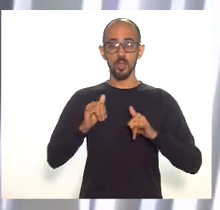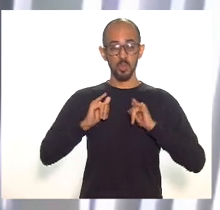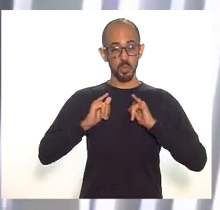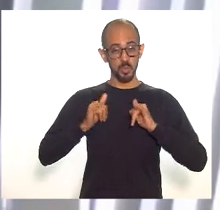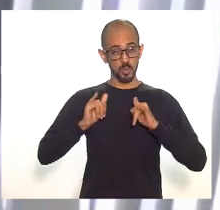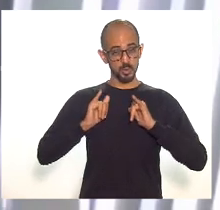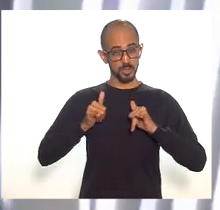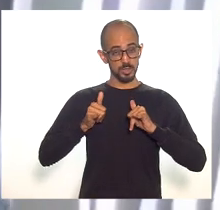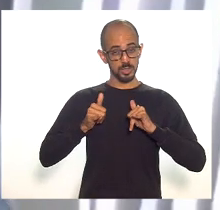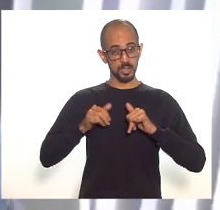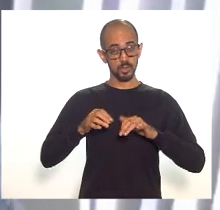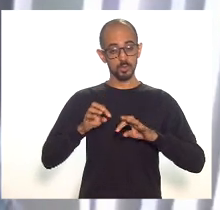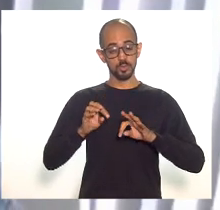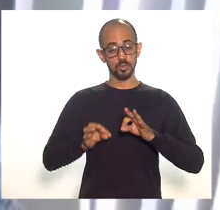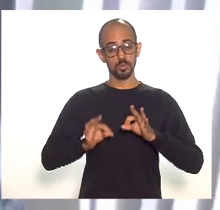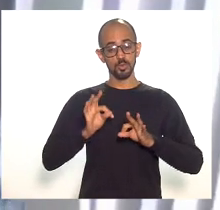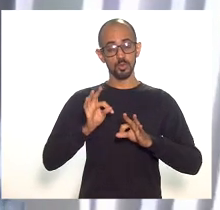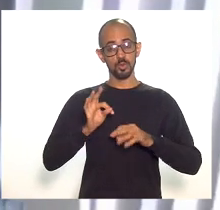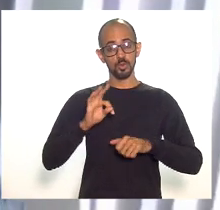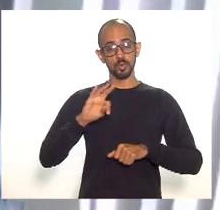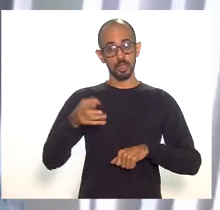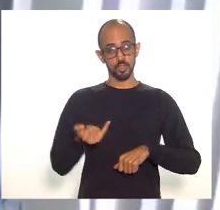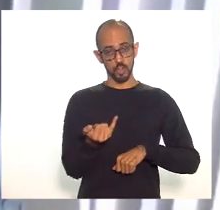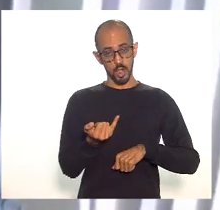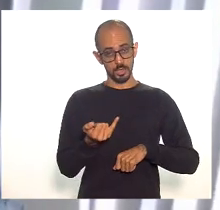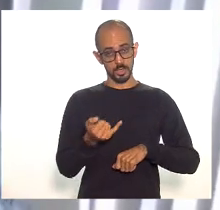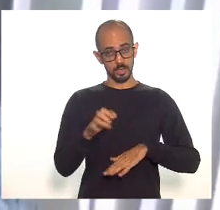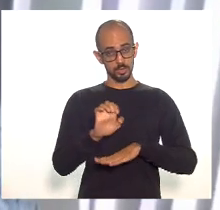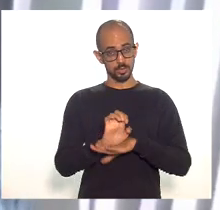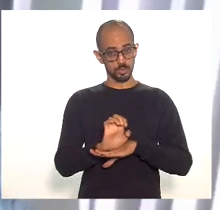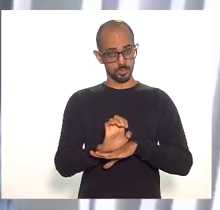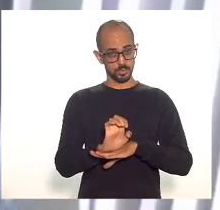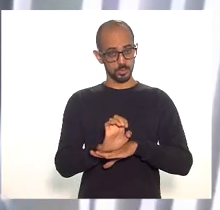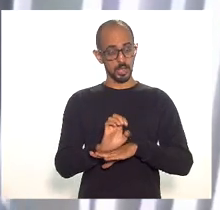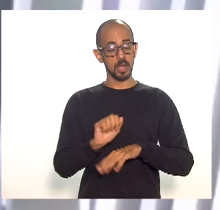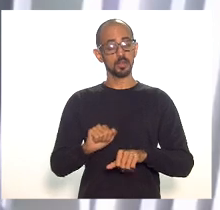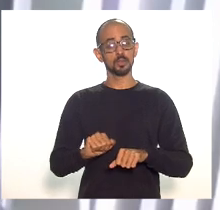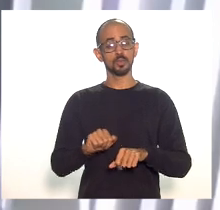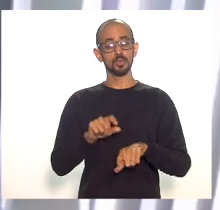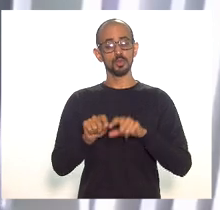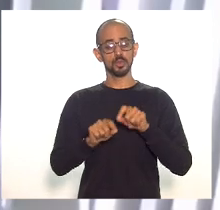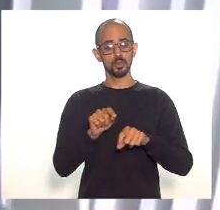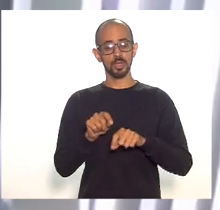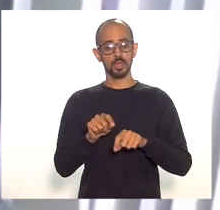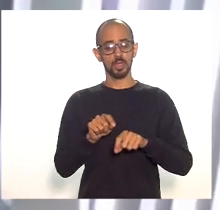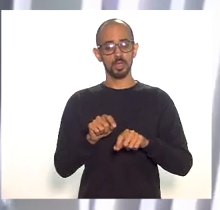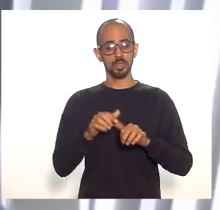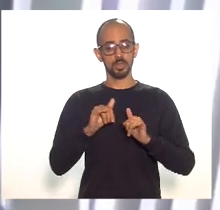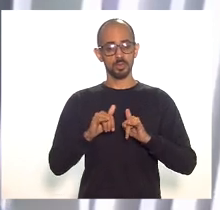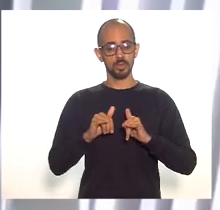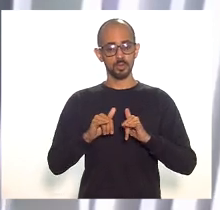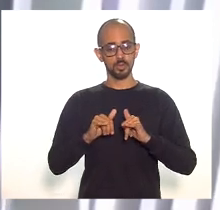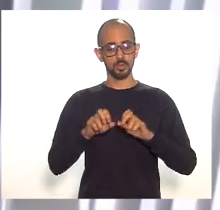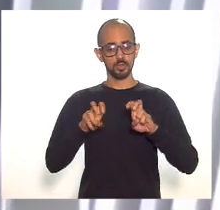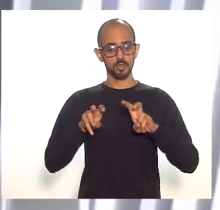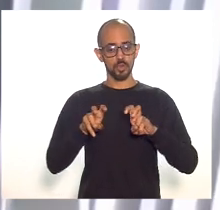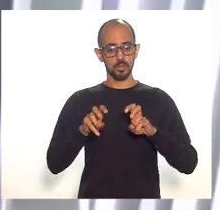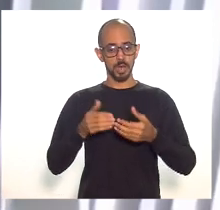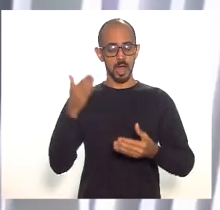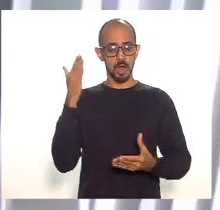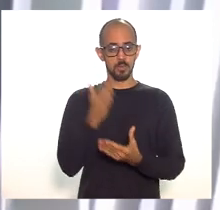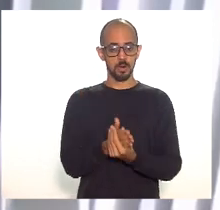que vem do Tribunal de Justiça do Estado, dando conta de que o relator sobre a ação